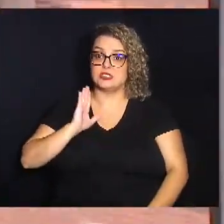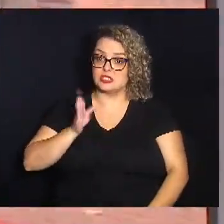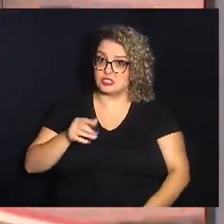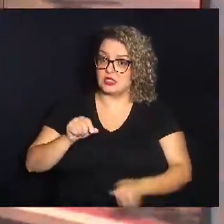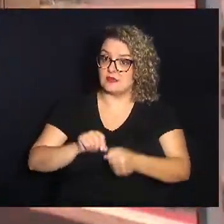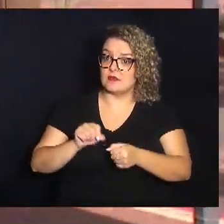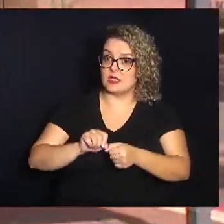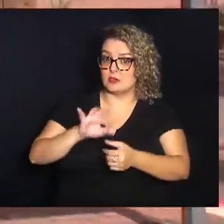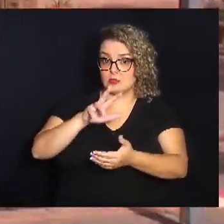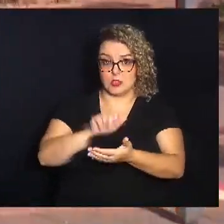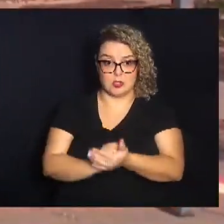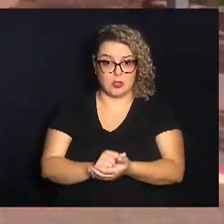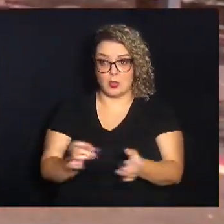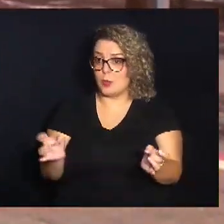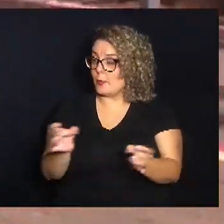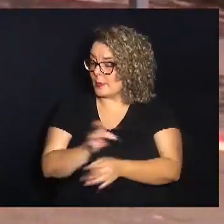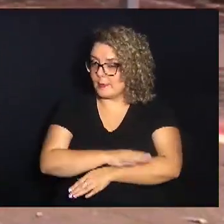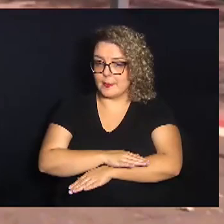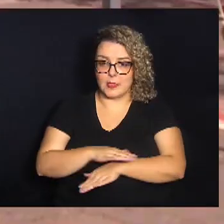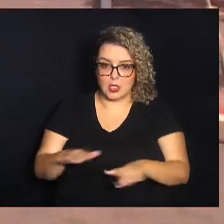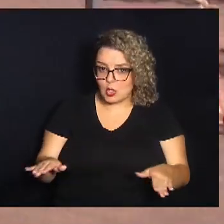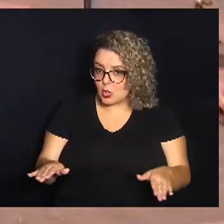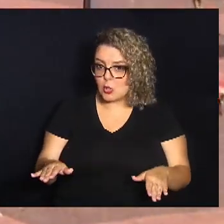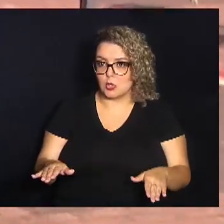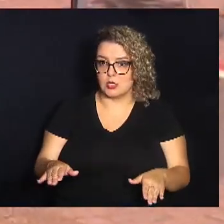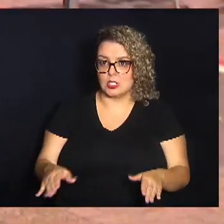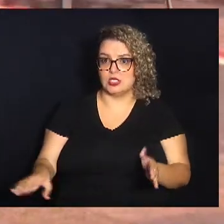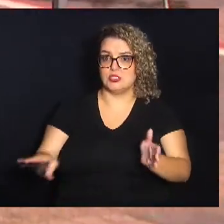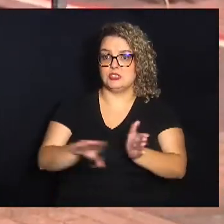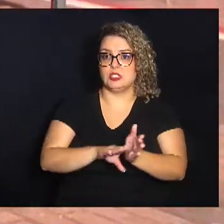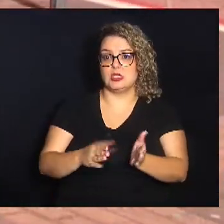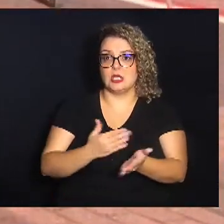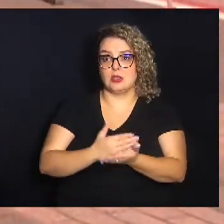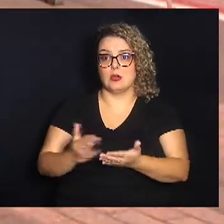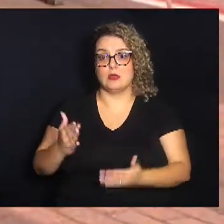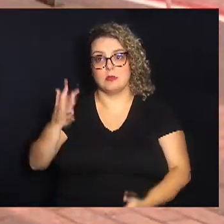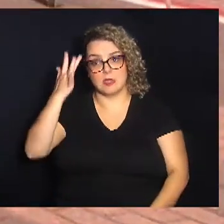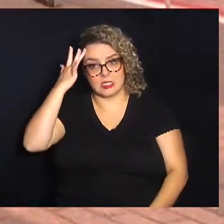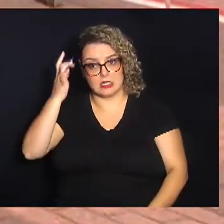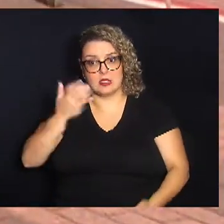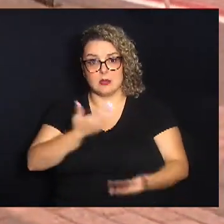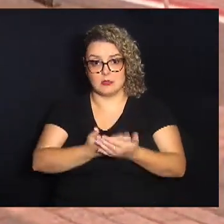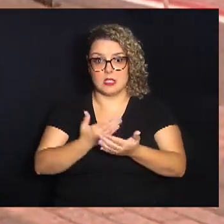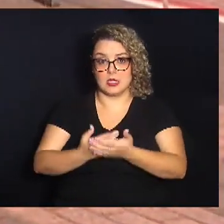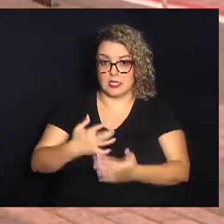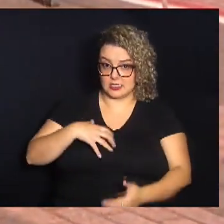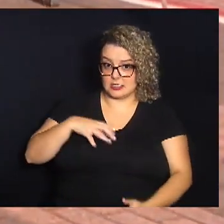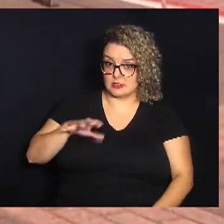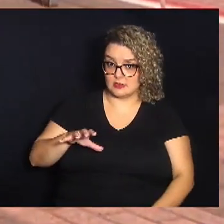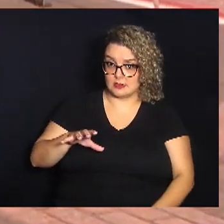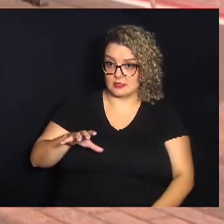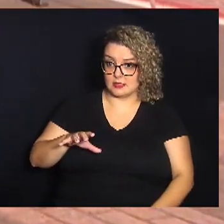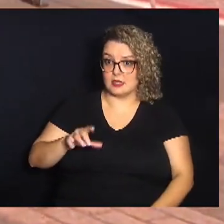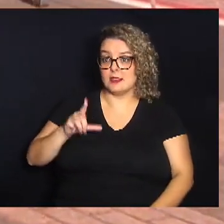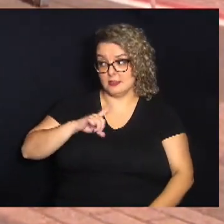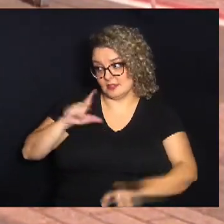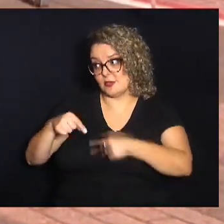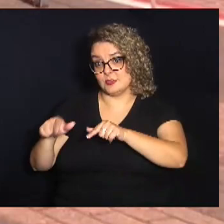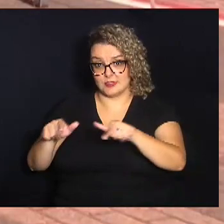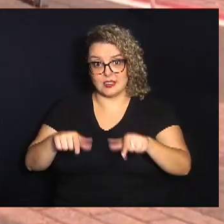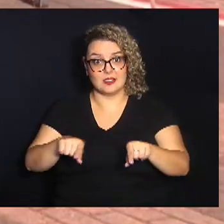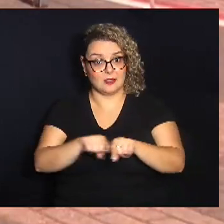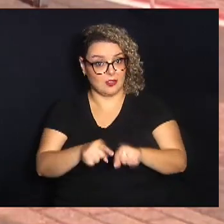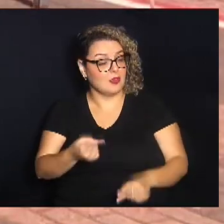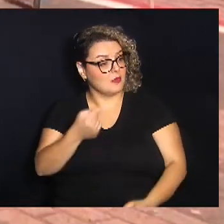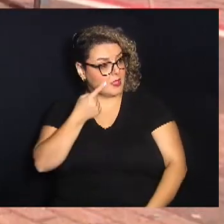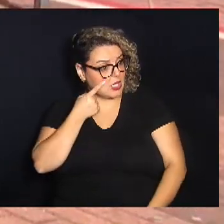sai daqui com a matrícula fechada. Veio hoje, já começa a estudar amanhã. É assim que está funcionando. E nós temos outros locais também. E pelo